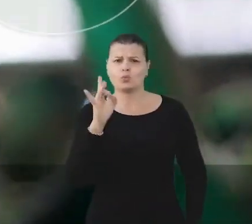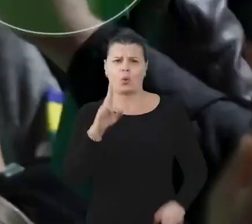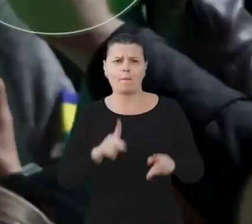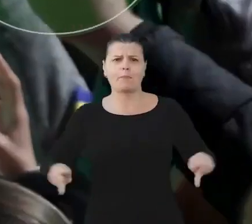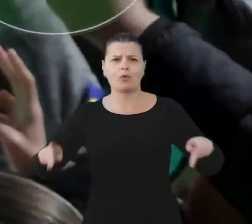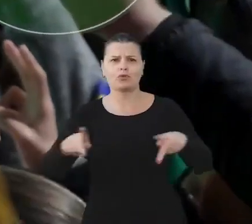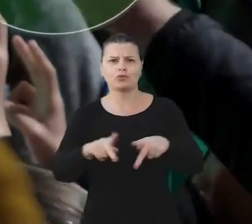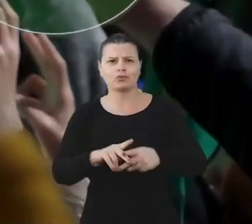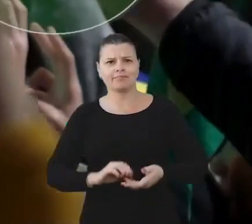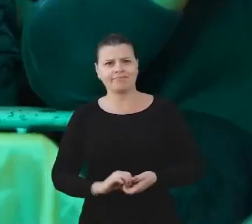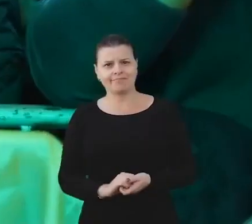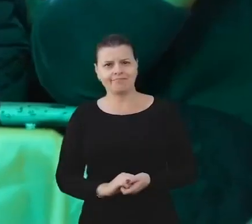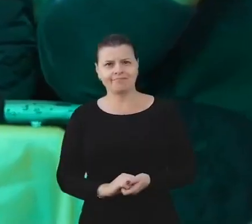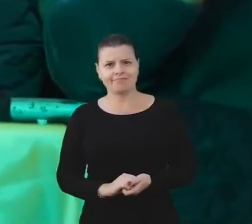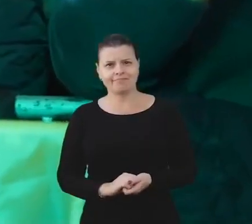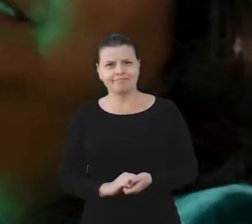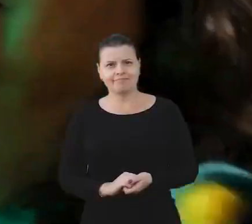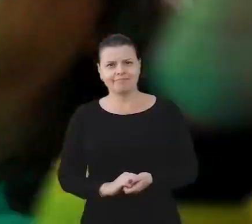só povo.